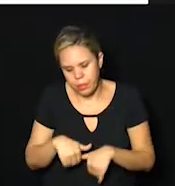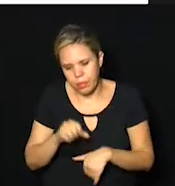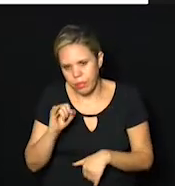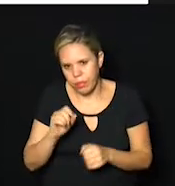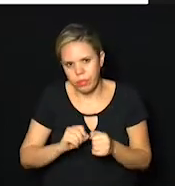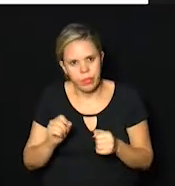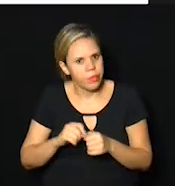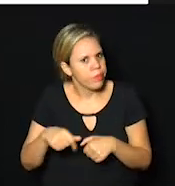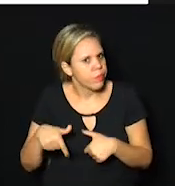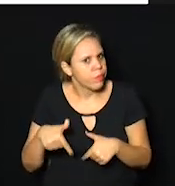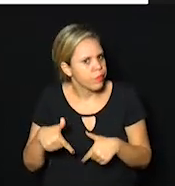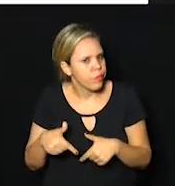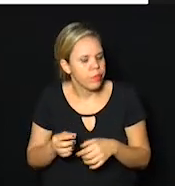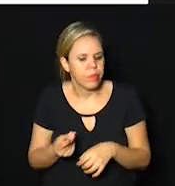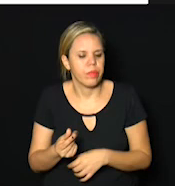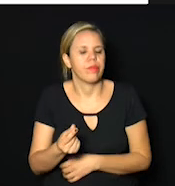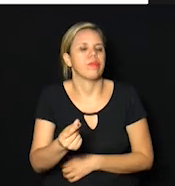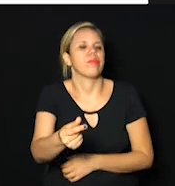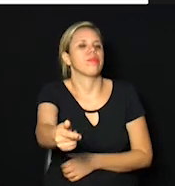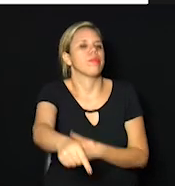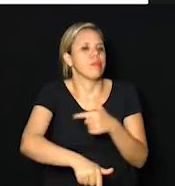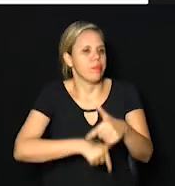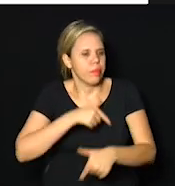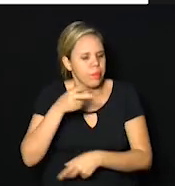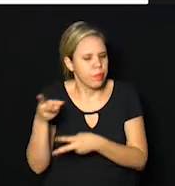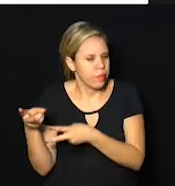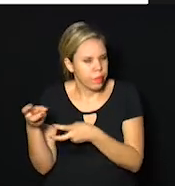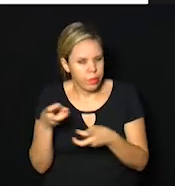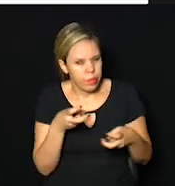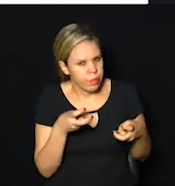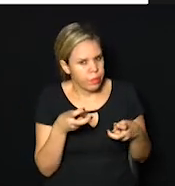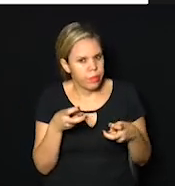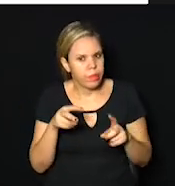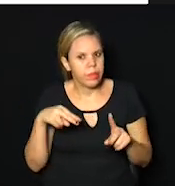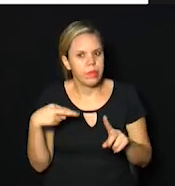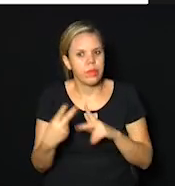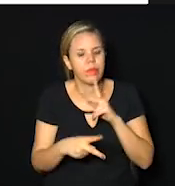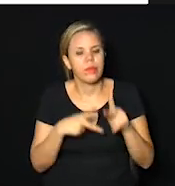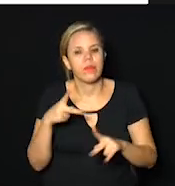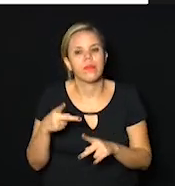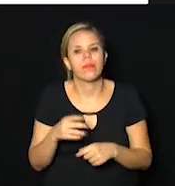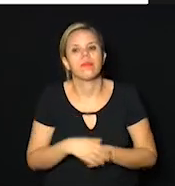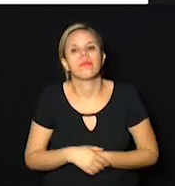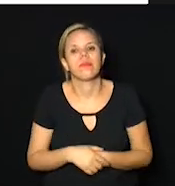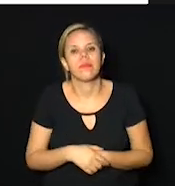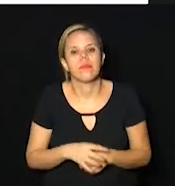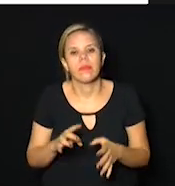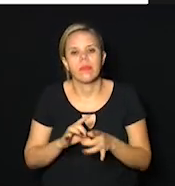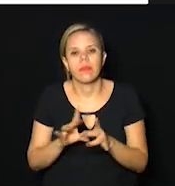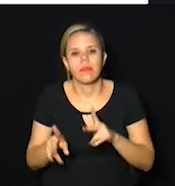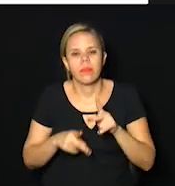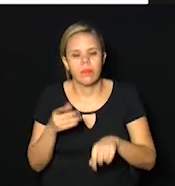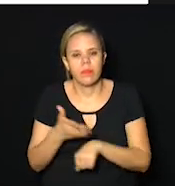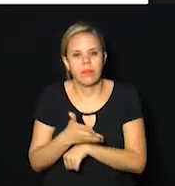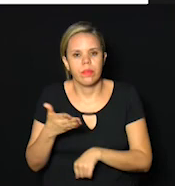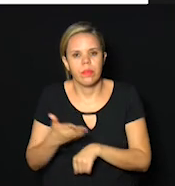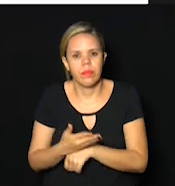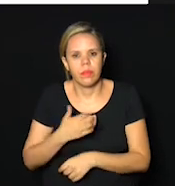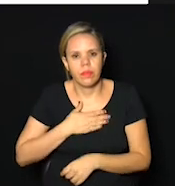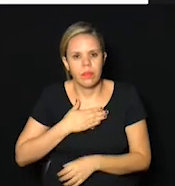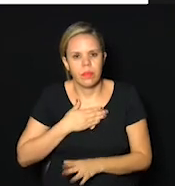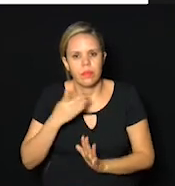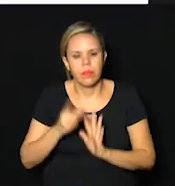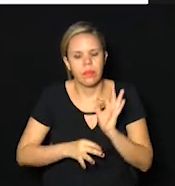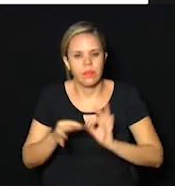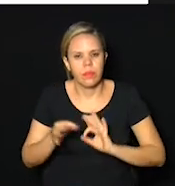faço um trabalho de longo prazo, observando quais são as expectativas das pessoas, deixando que essas pessoas participem do meu